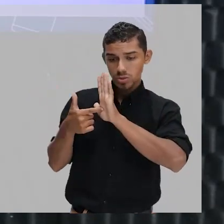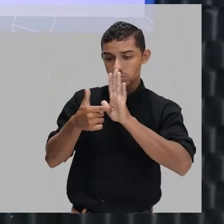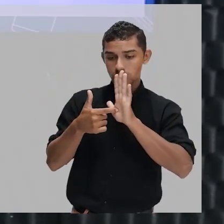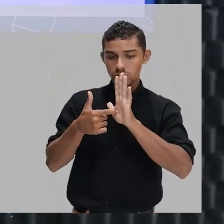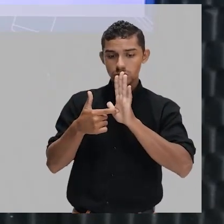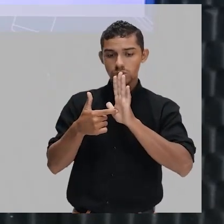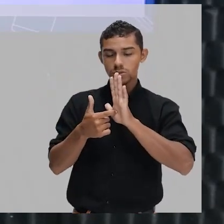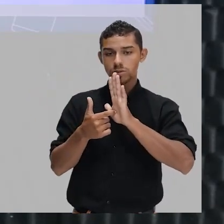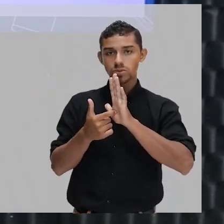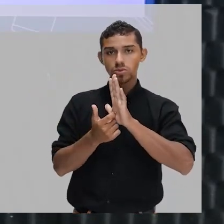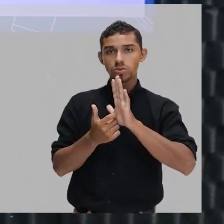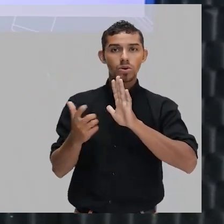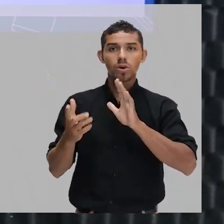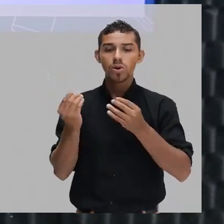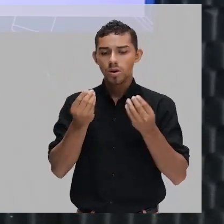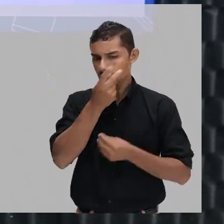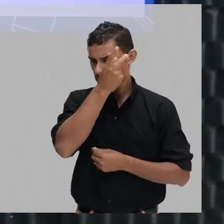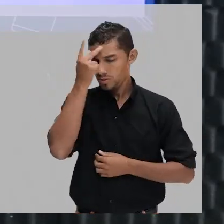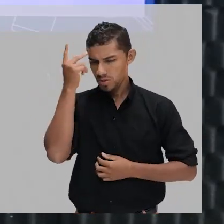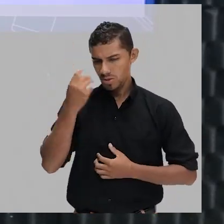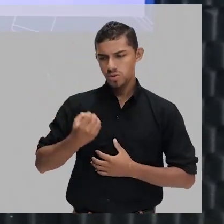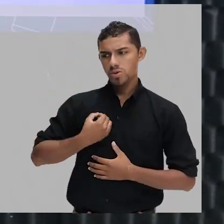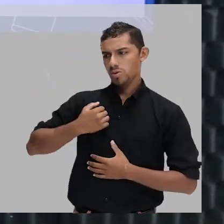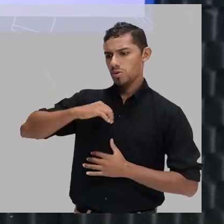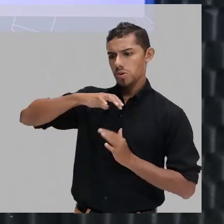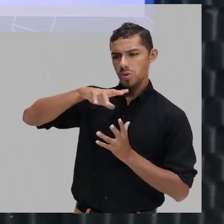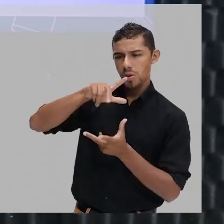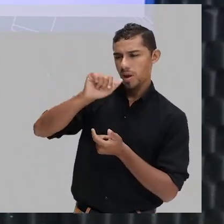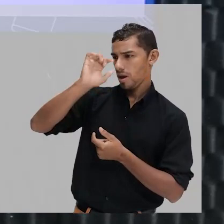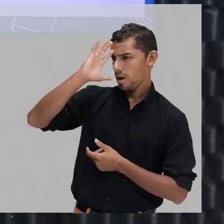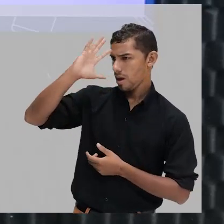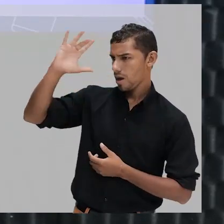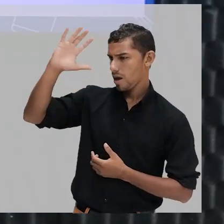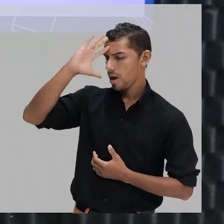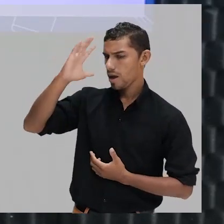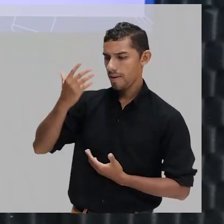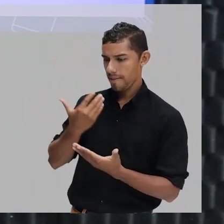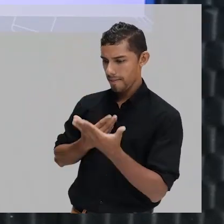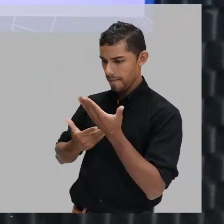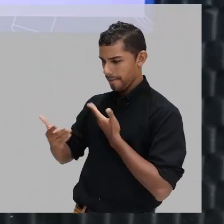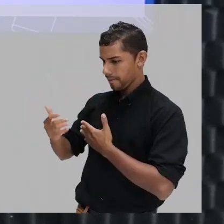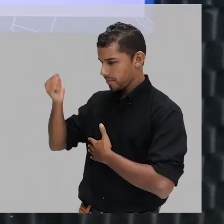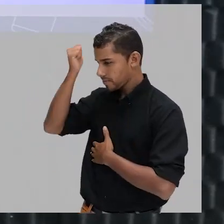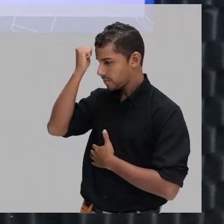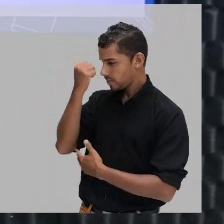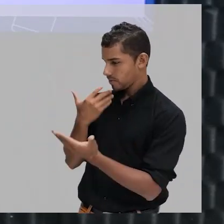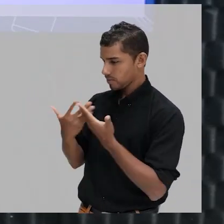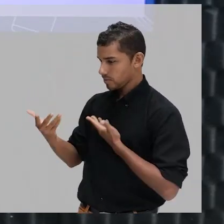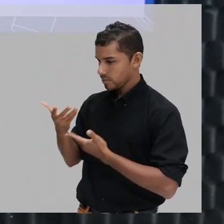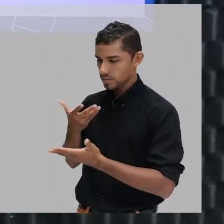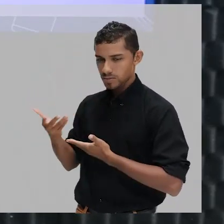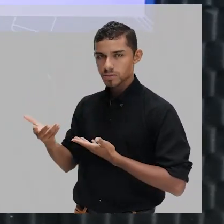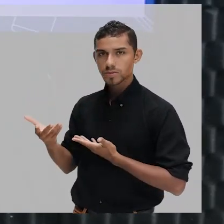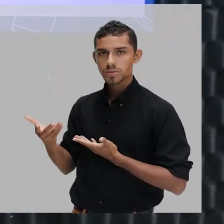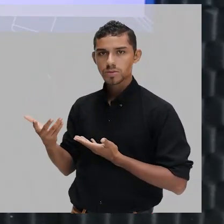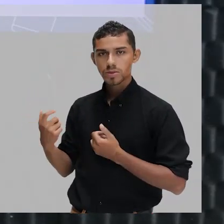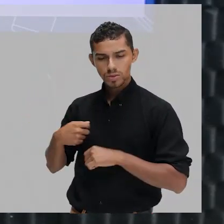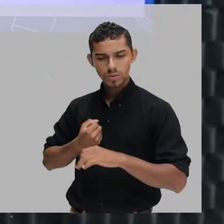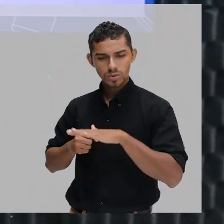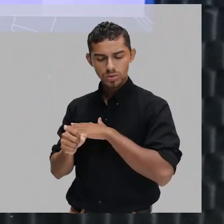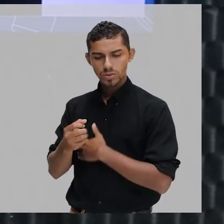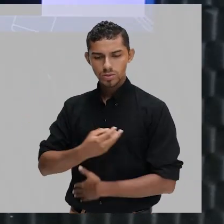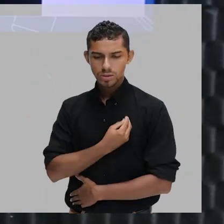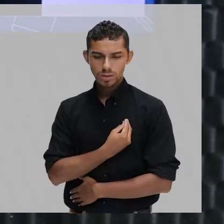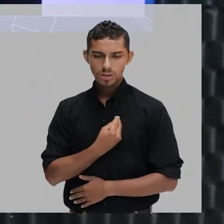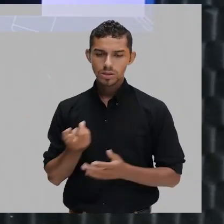transformação pessoal. É como se você criasse um mundo imaginário e falasse com um alter ego seu. É muito viajante, né? A